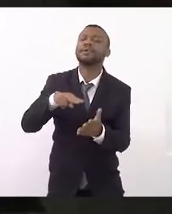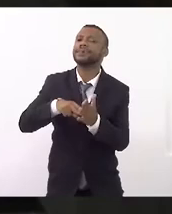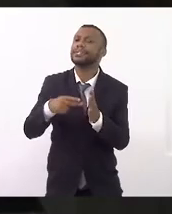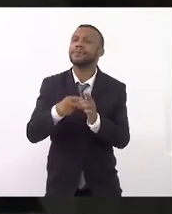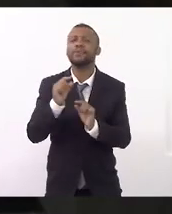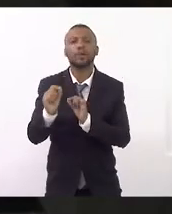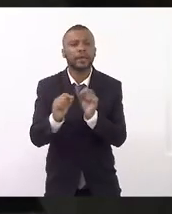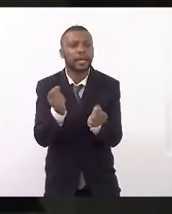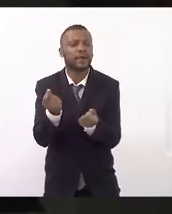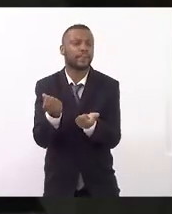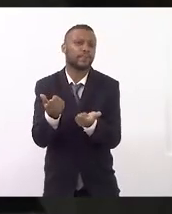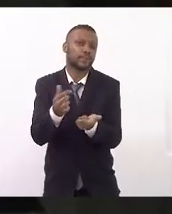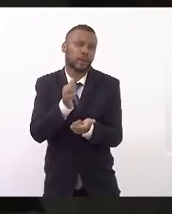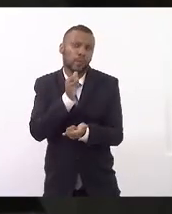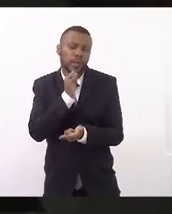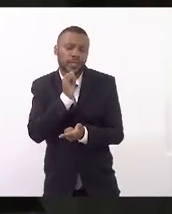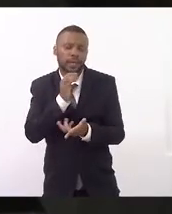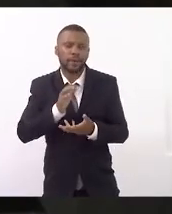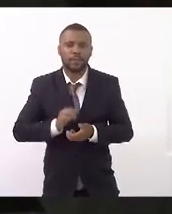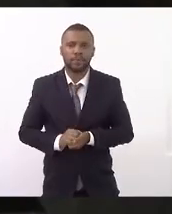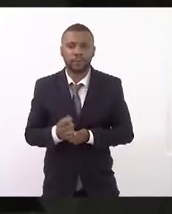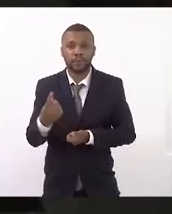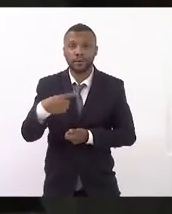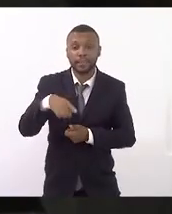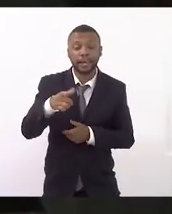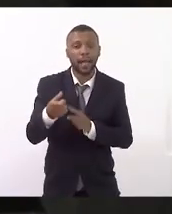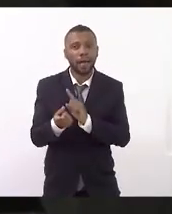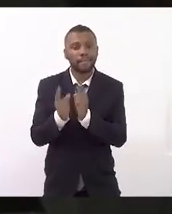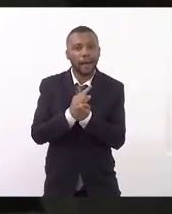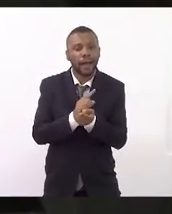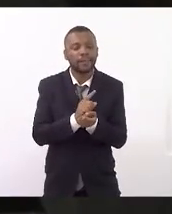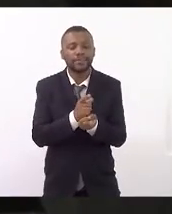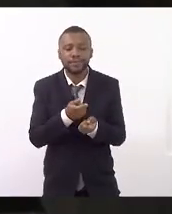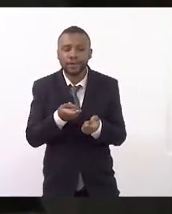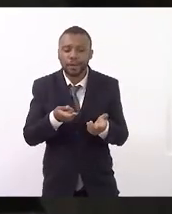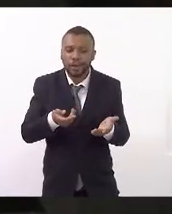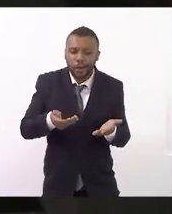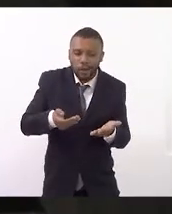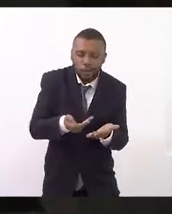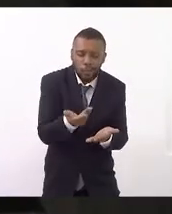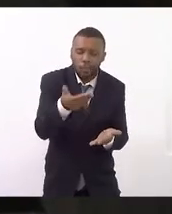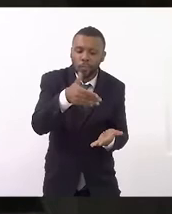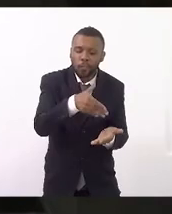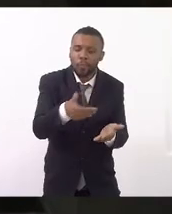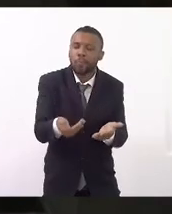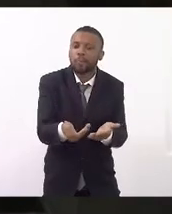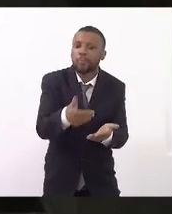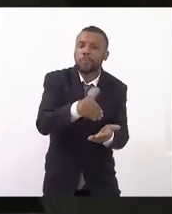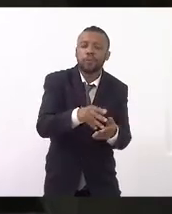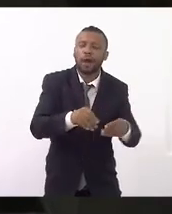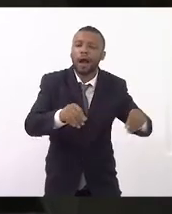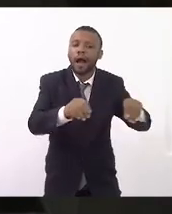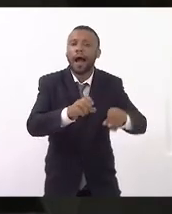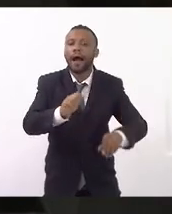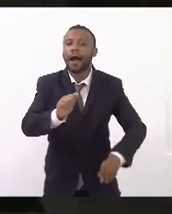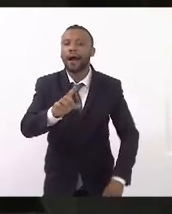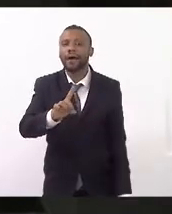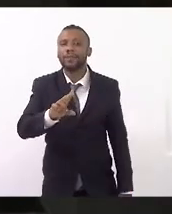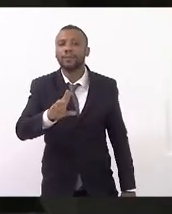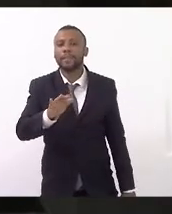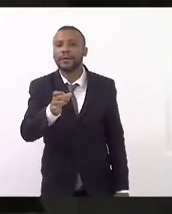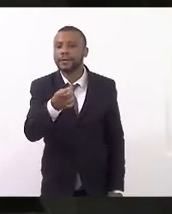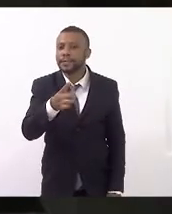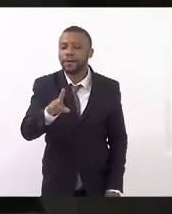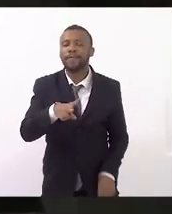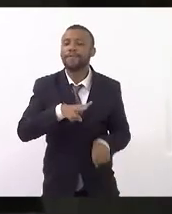de revolver em profundidade, cultivar a terra usando também adubação verde. O que é adubação verde?